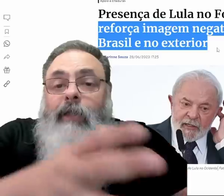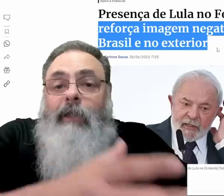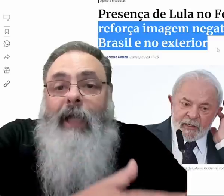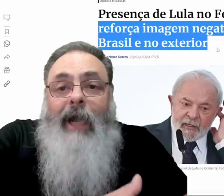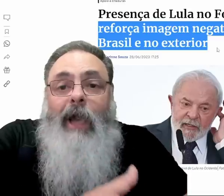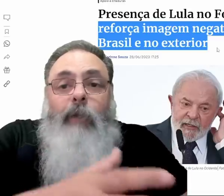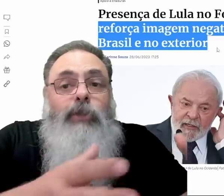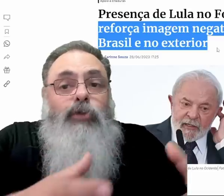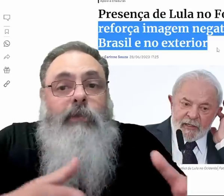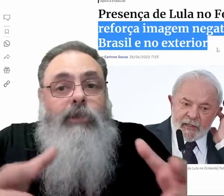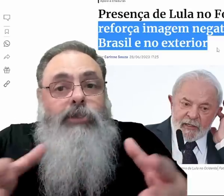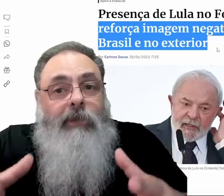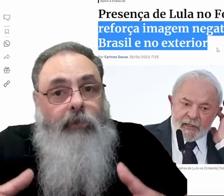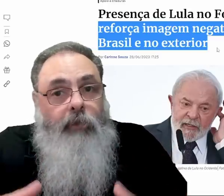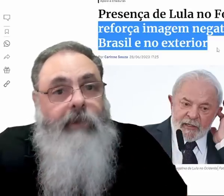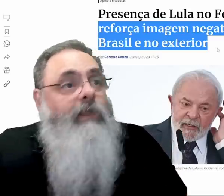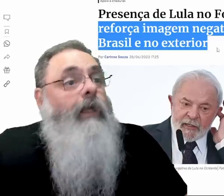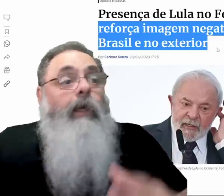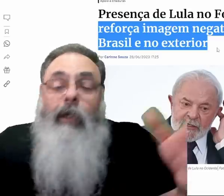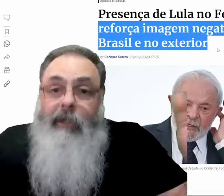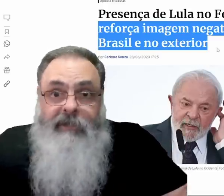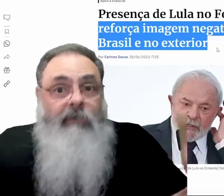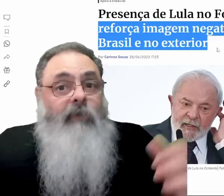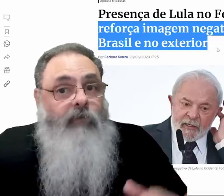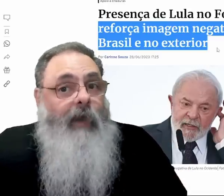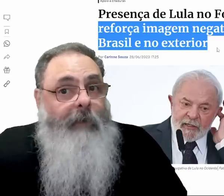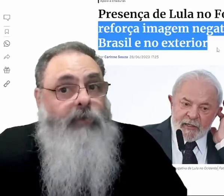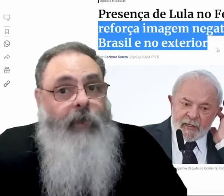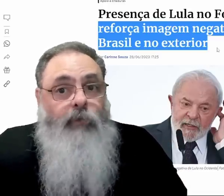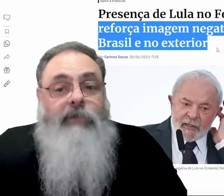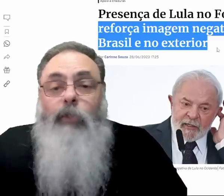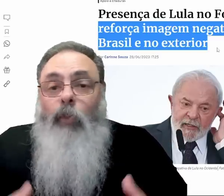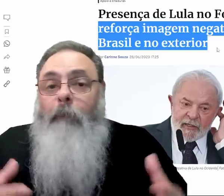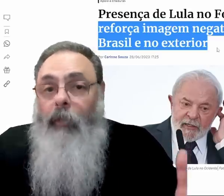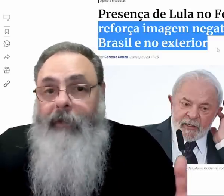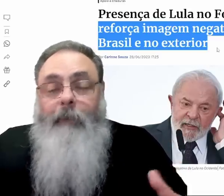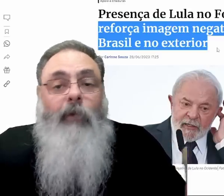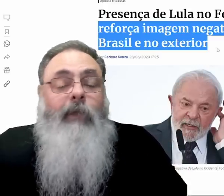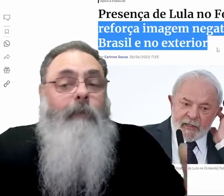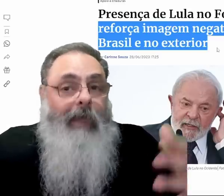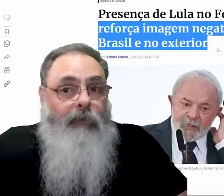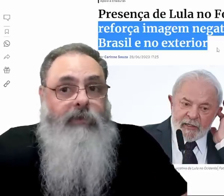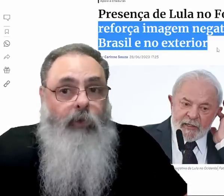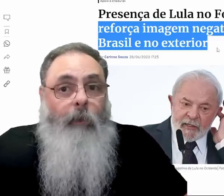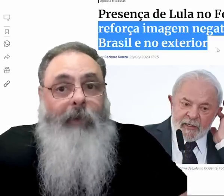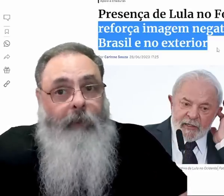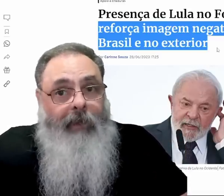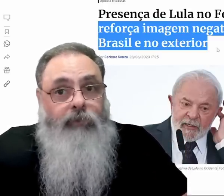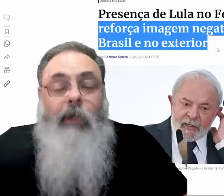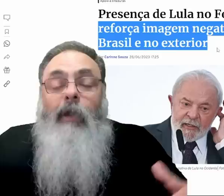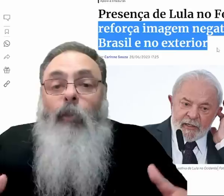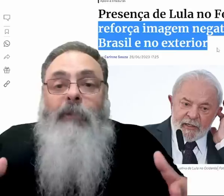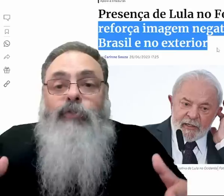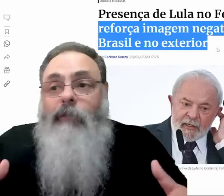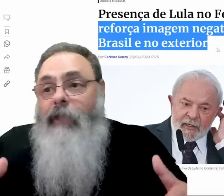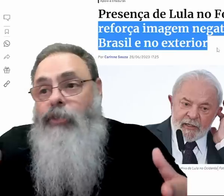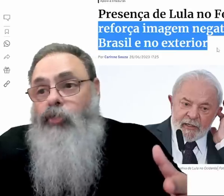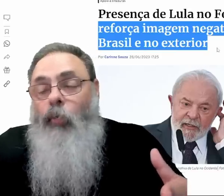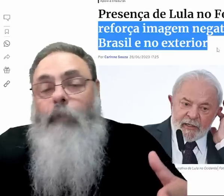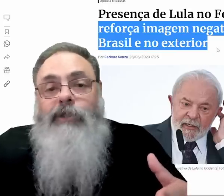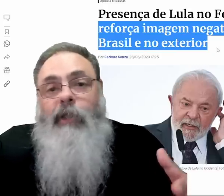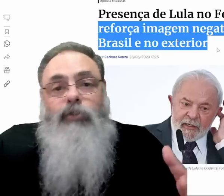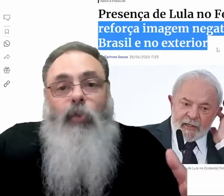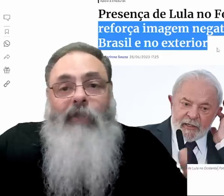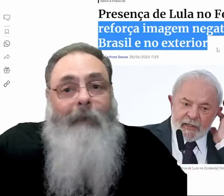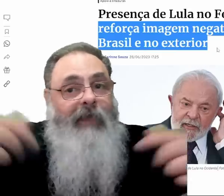da Nicarágua e de outras ditaduras né e sim vai ficar mais feio no exterior porque porque lá no exterior pelo menos o pessoal tem